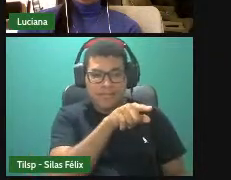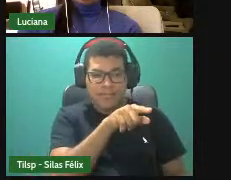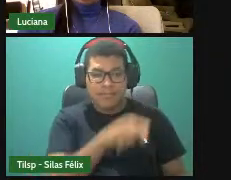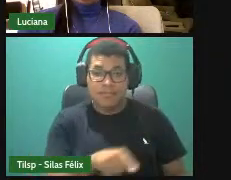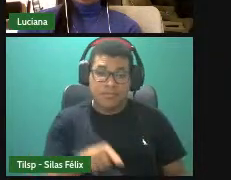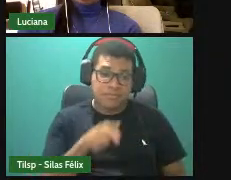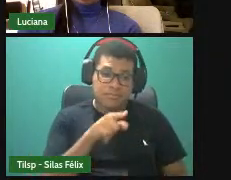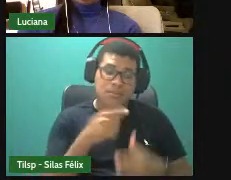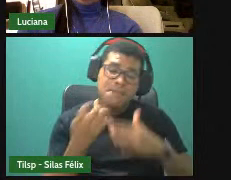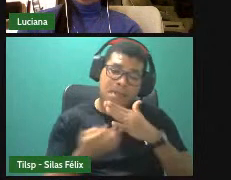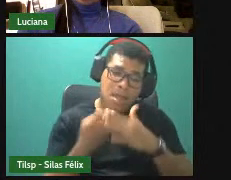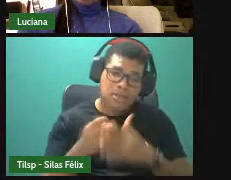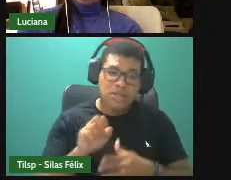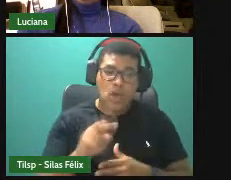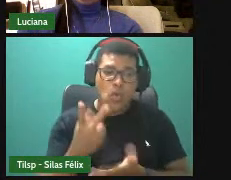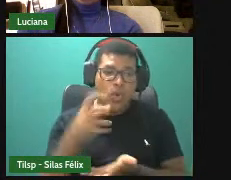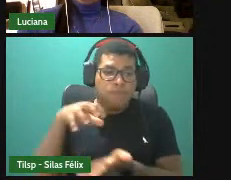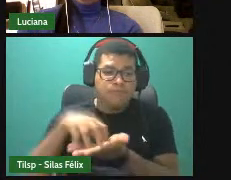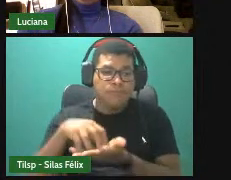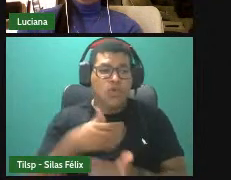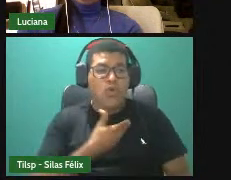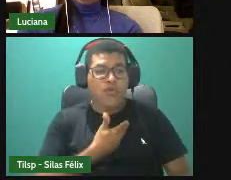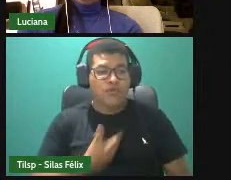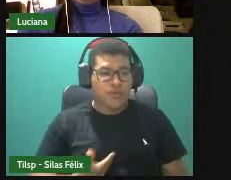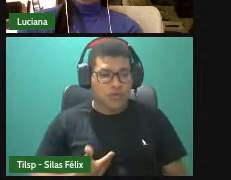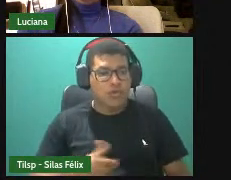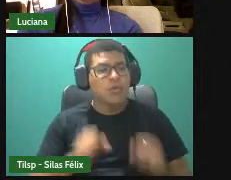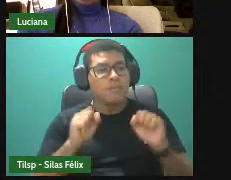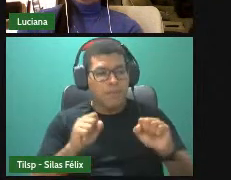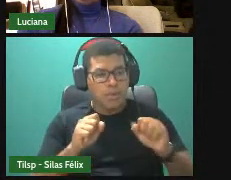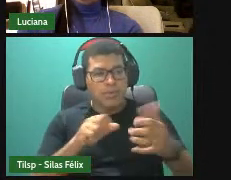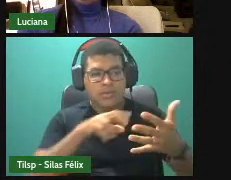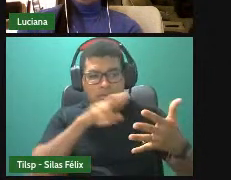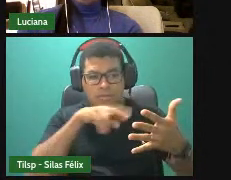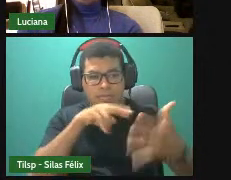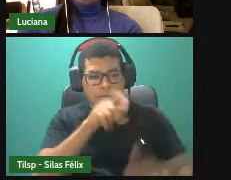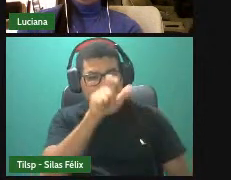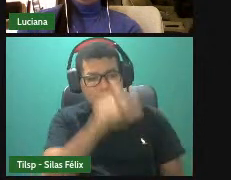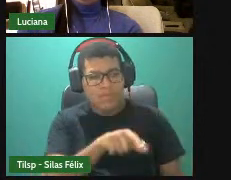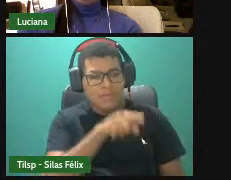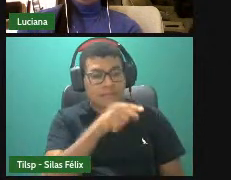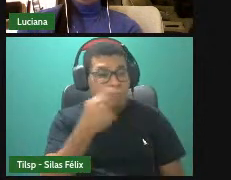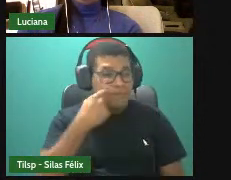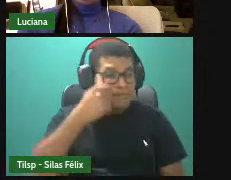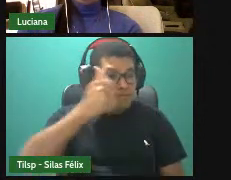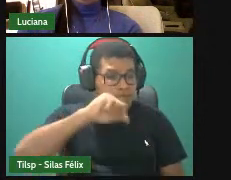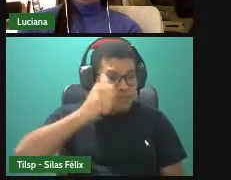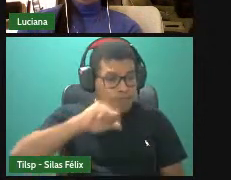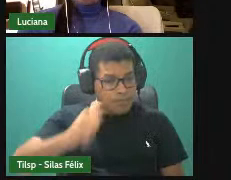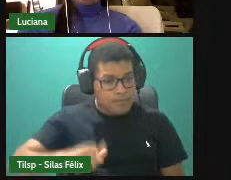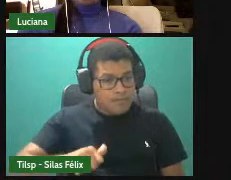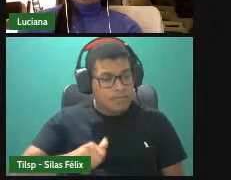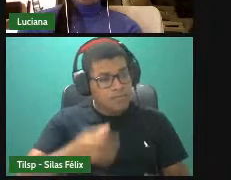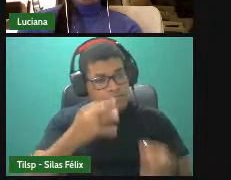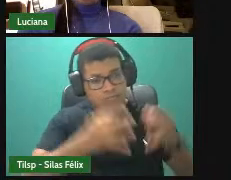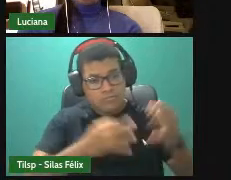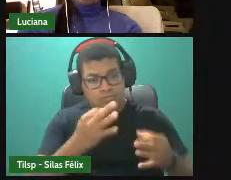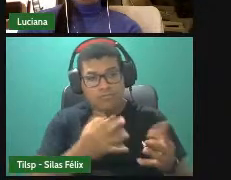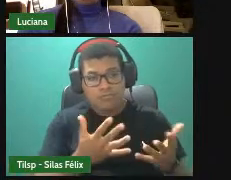pode solicitar que ele seja periciado para que isso seja avaliado e julgado.